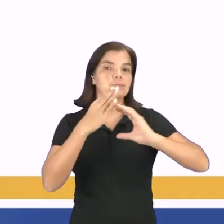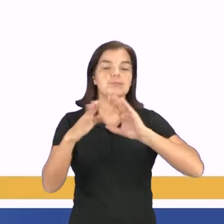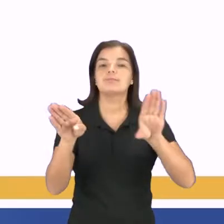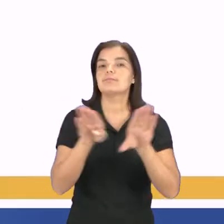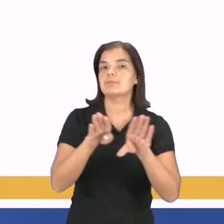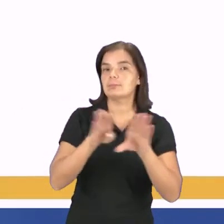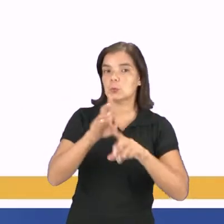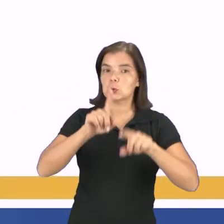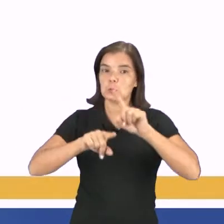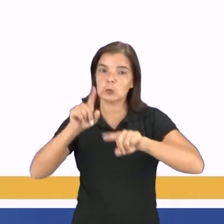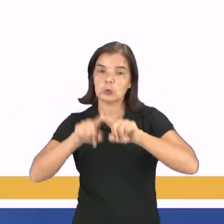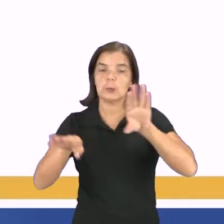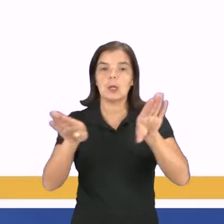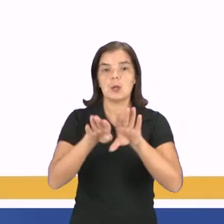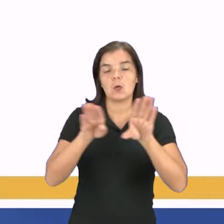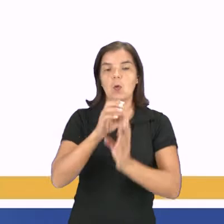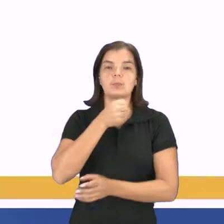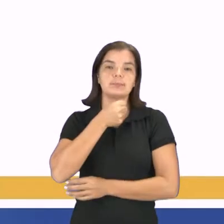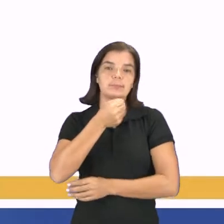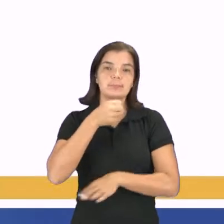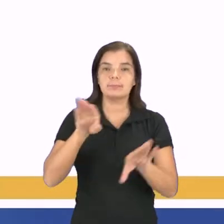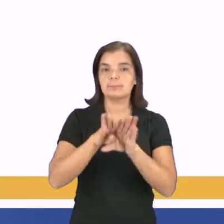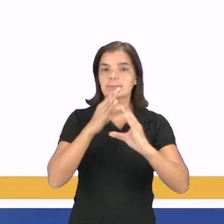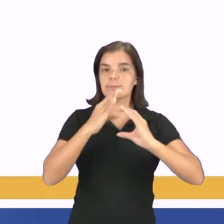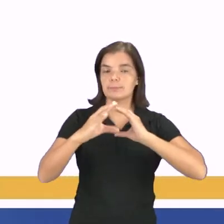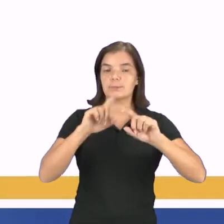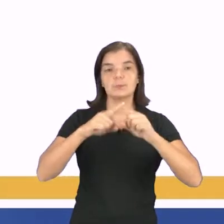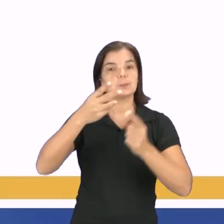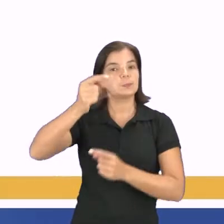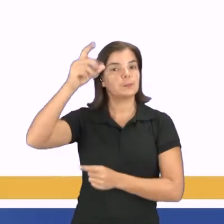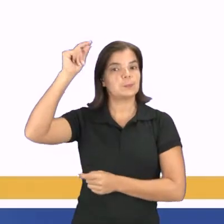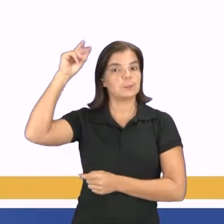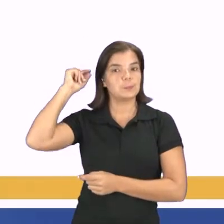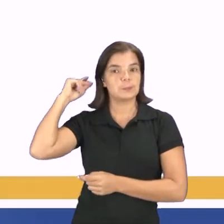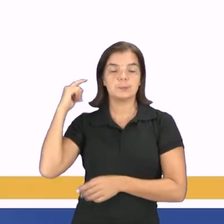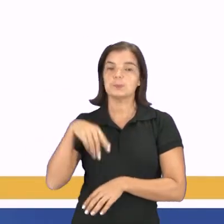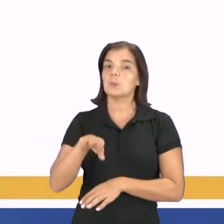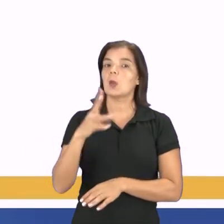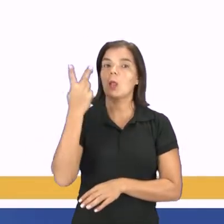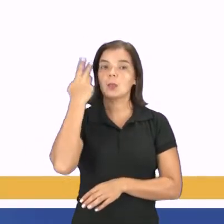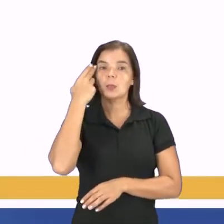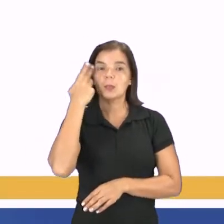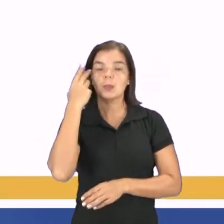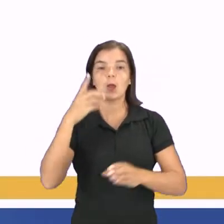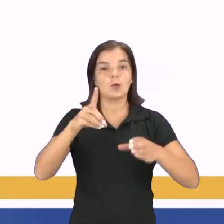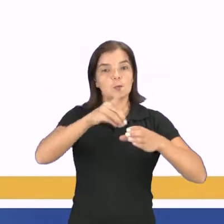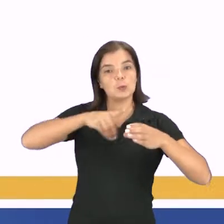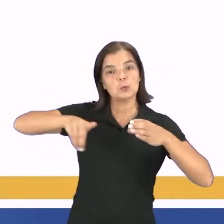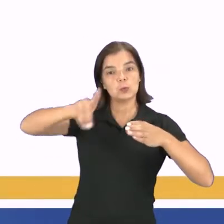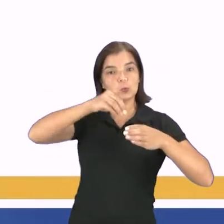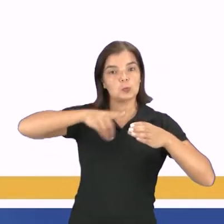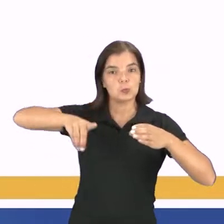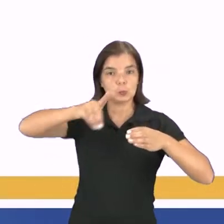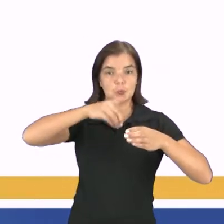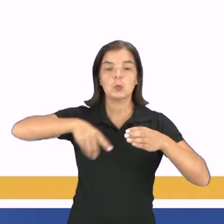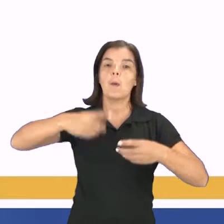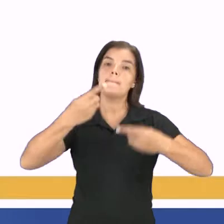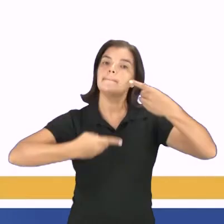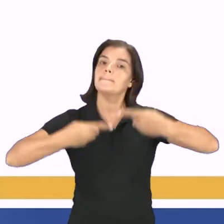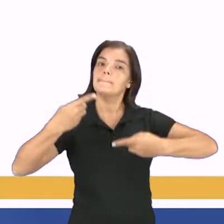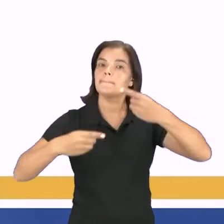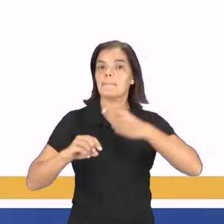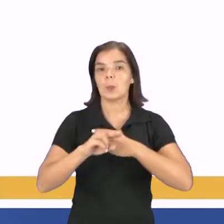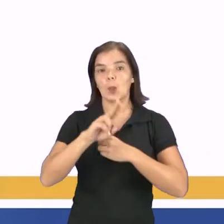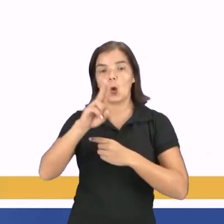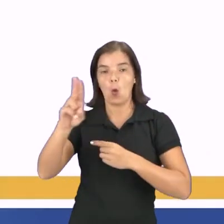tanto instrumentais quanto cantadas. Antigamente, eram muito comuns os discos do tipo discurso político